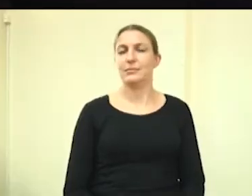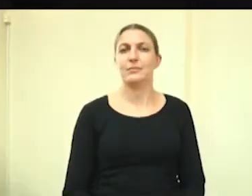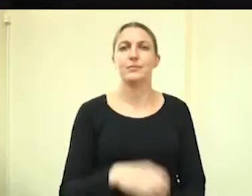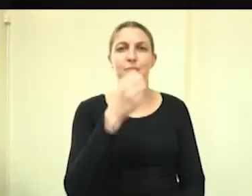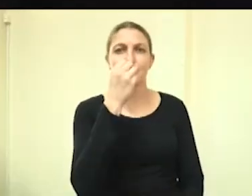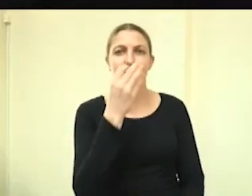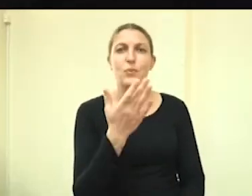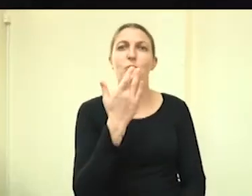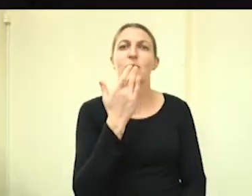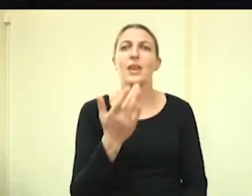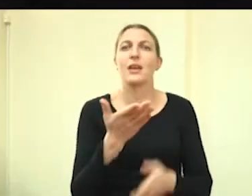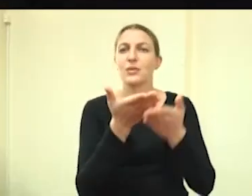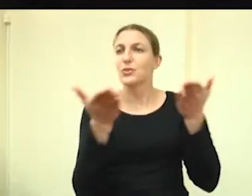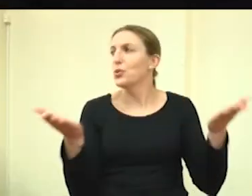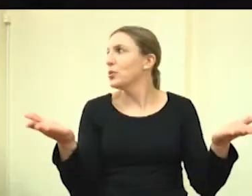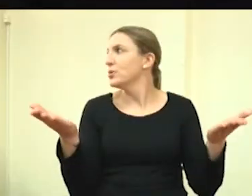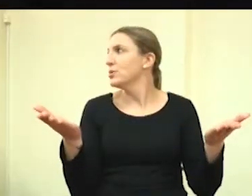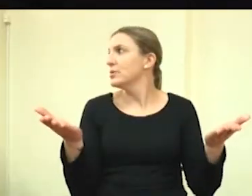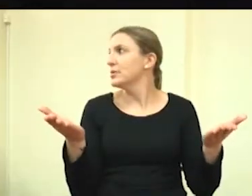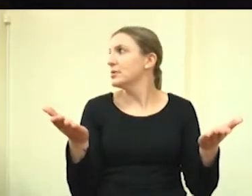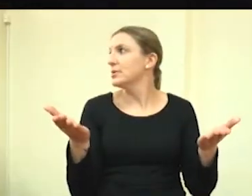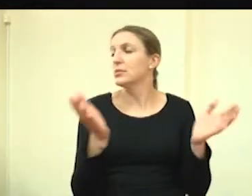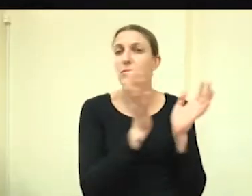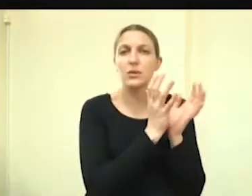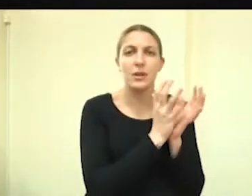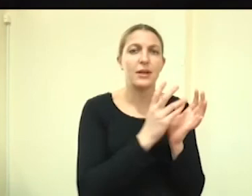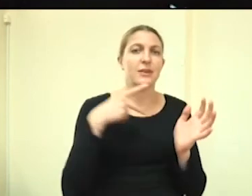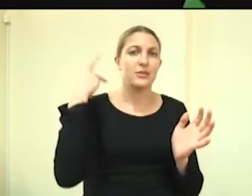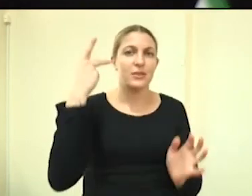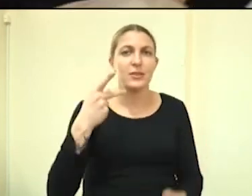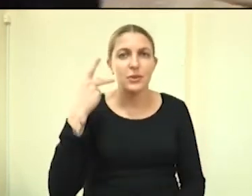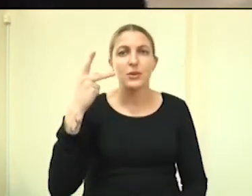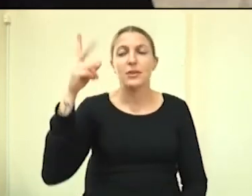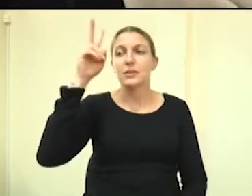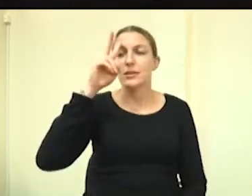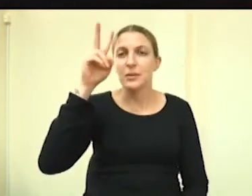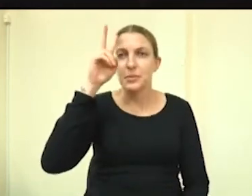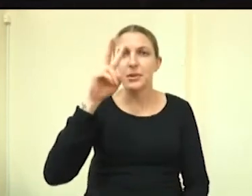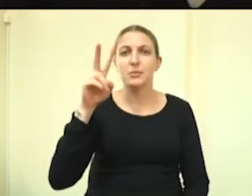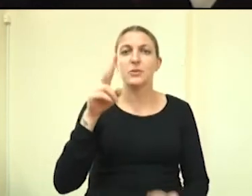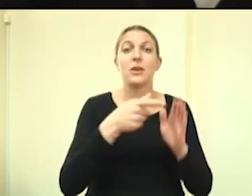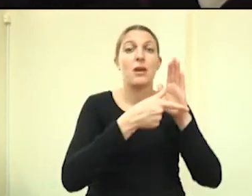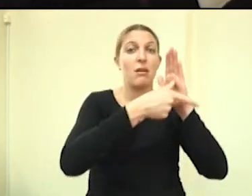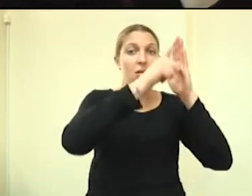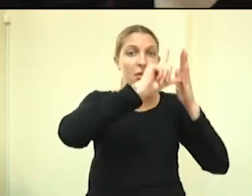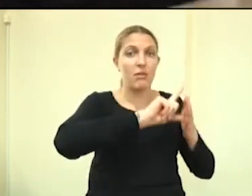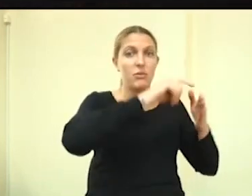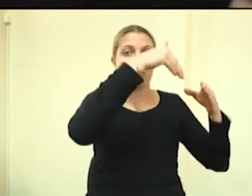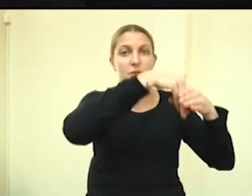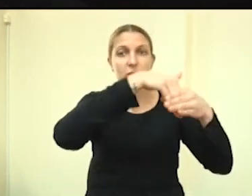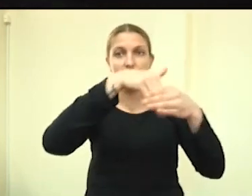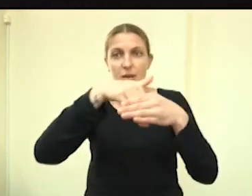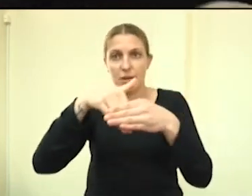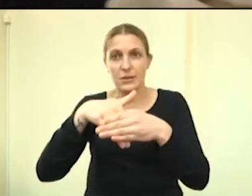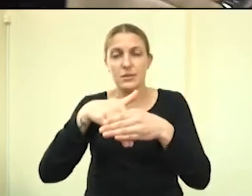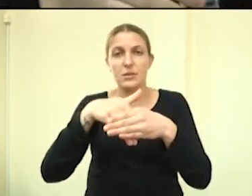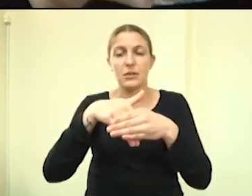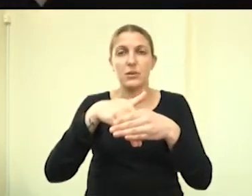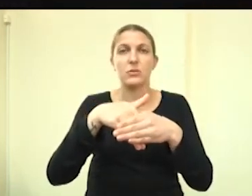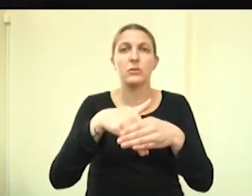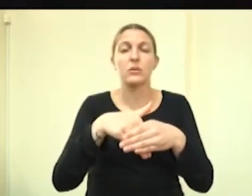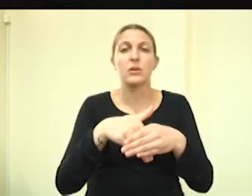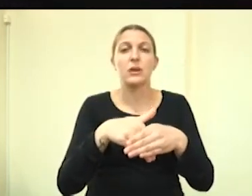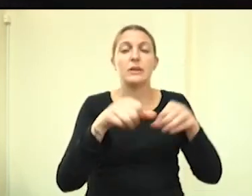Boa tarde a todos. Nobres vereadores, salientamos que no período pré-eleitoral ainda, devido ao fato,